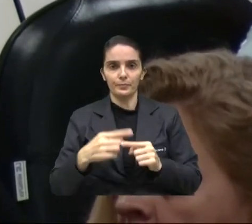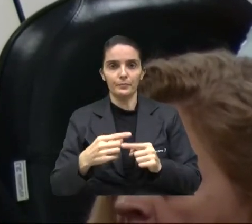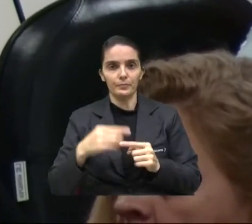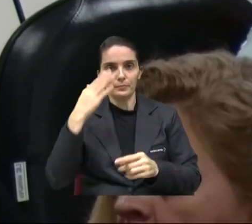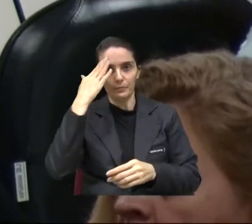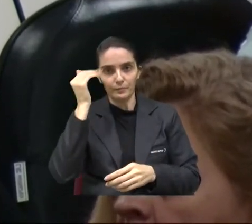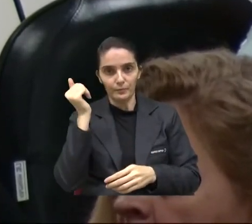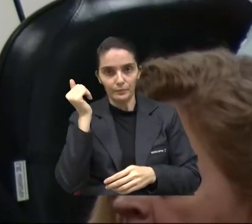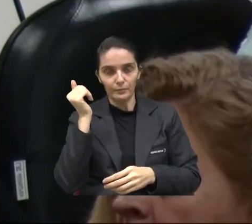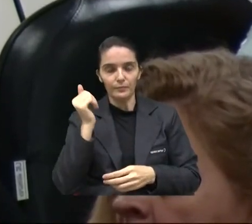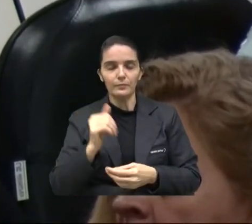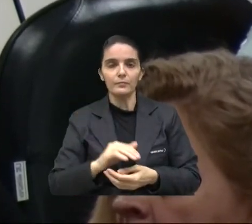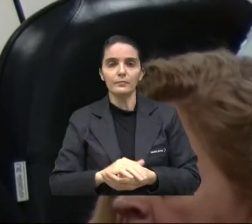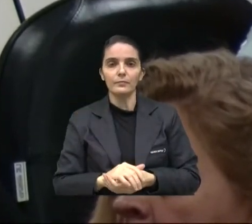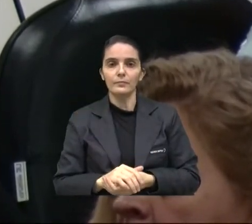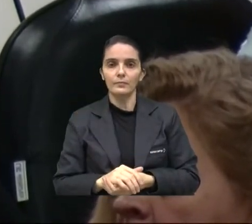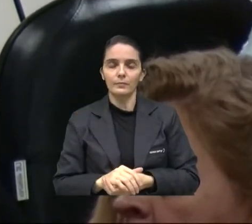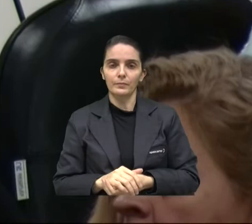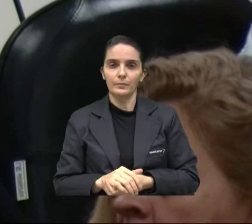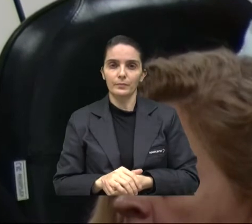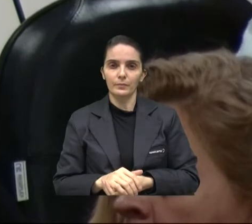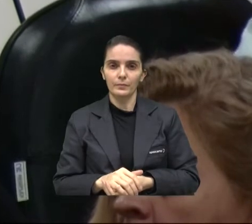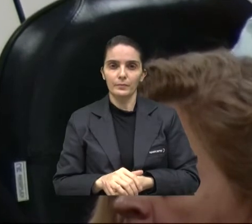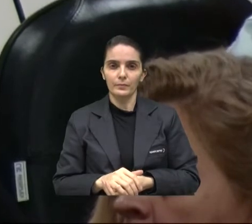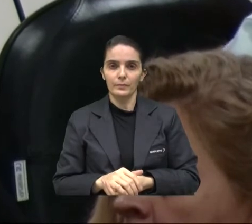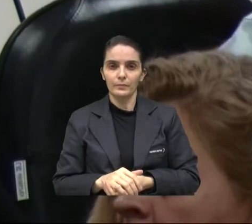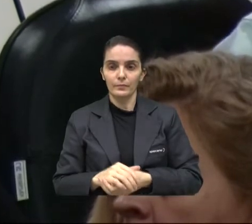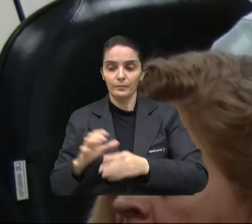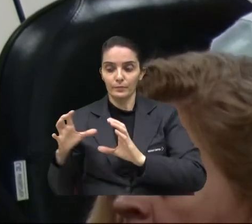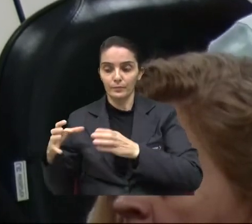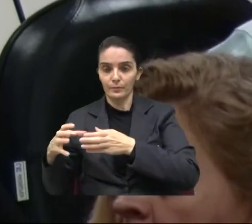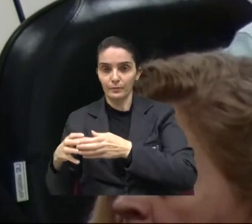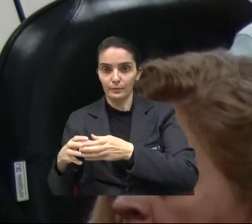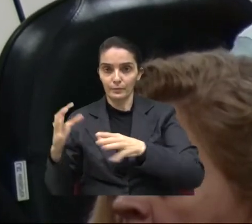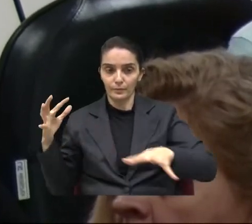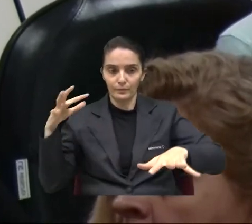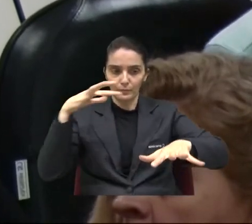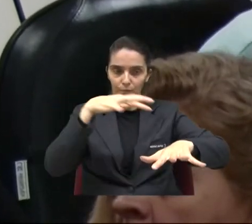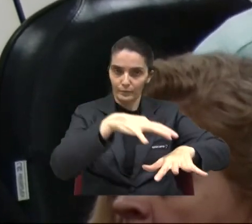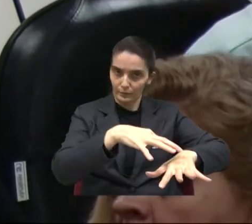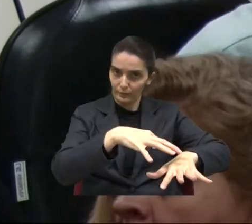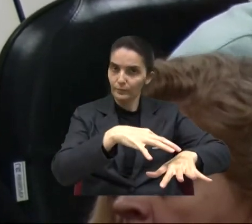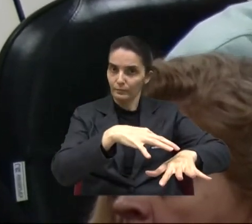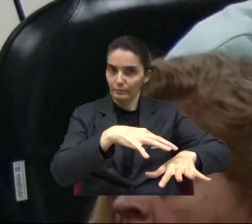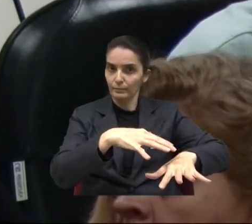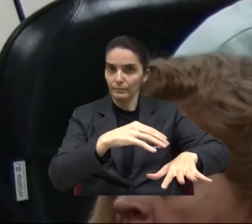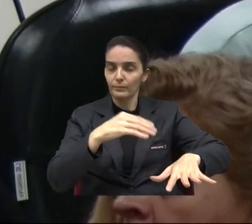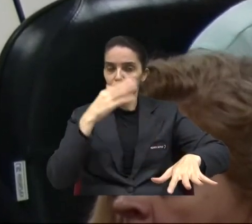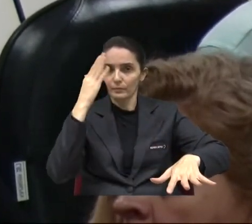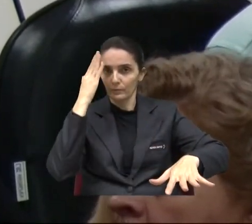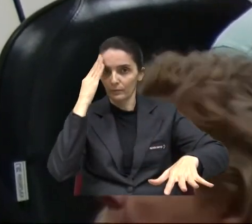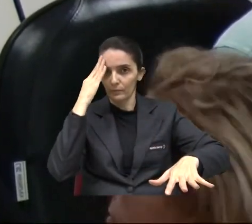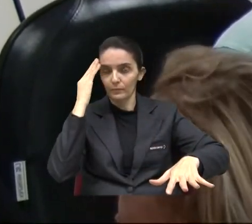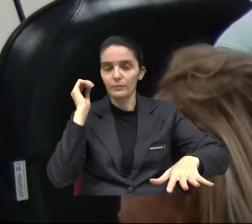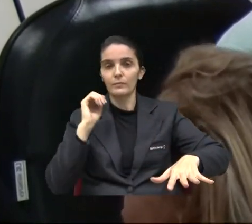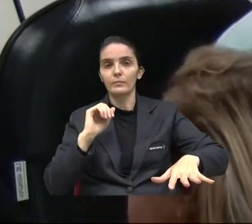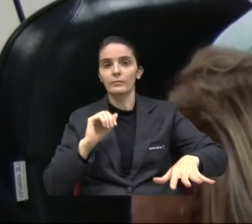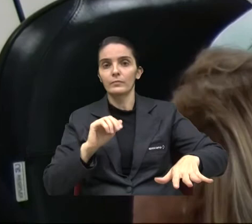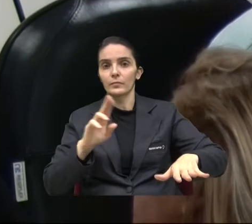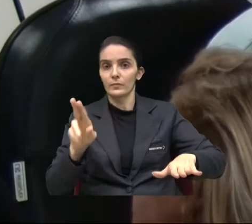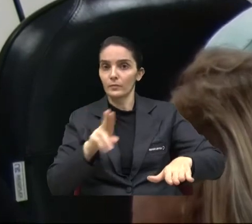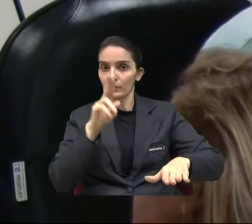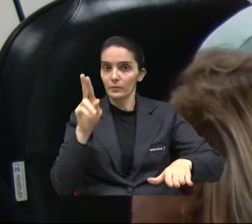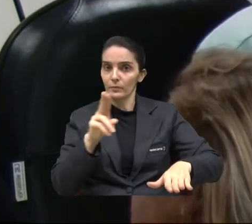que a prática desses grupos são daquelas de usarem